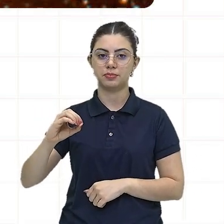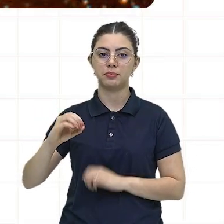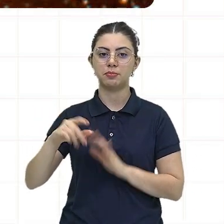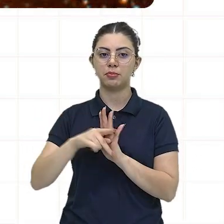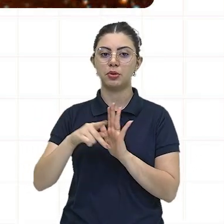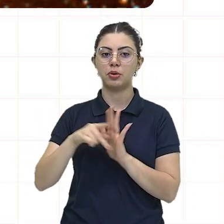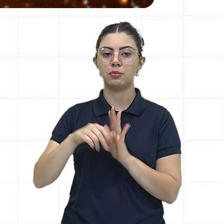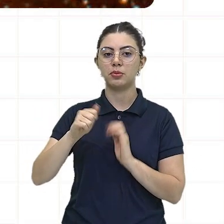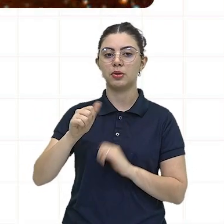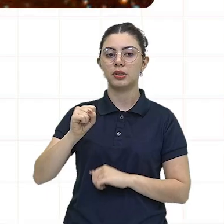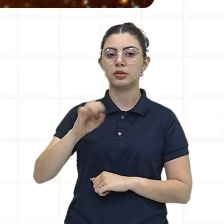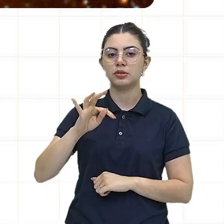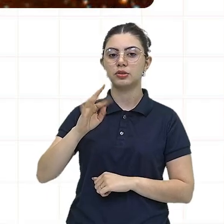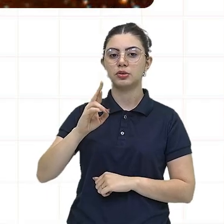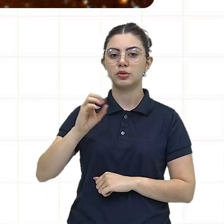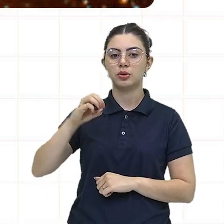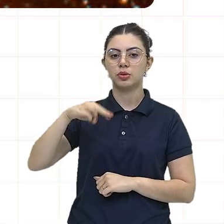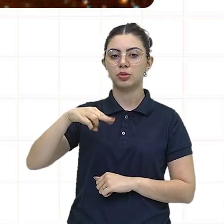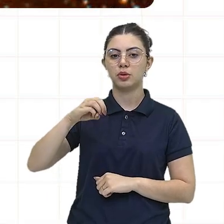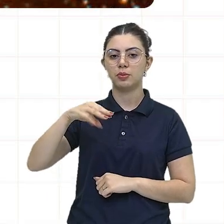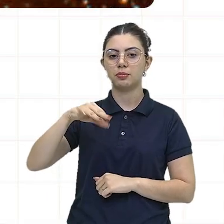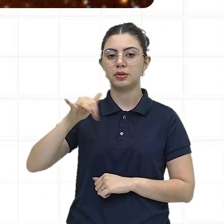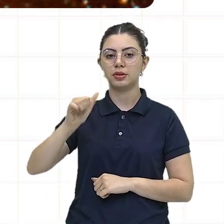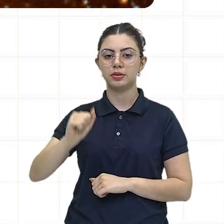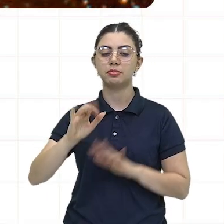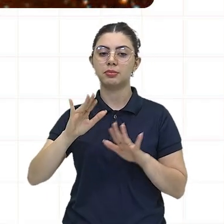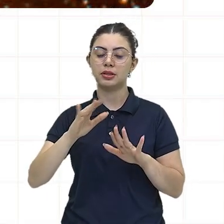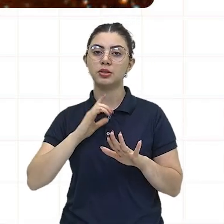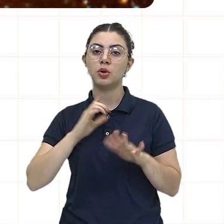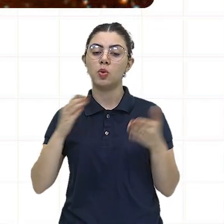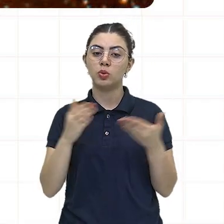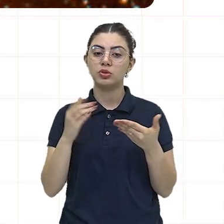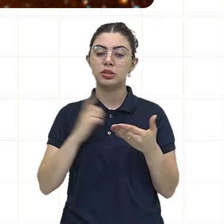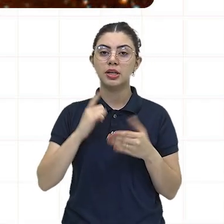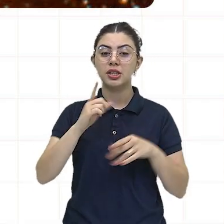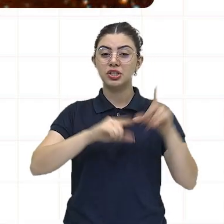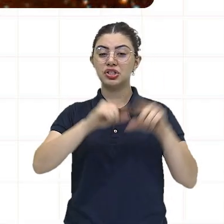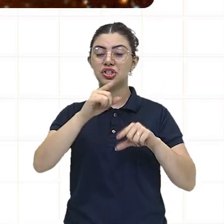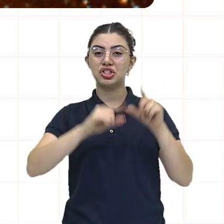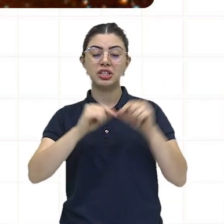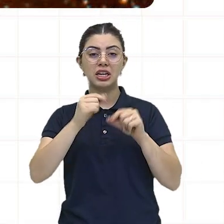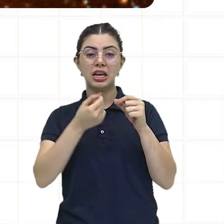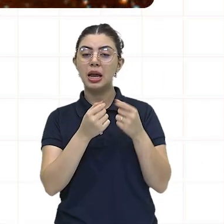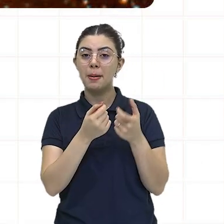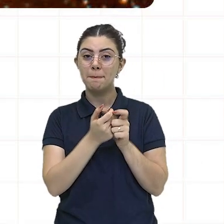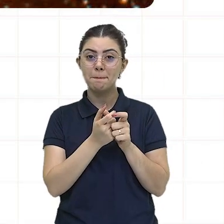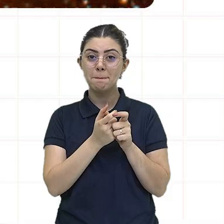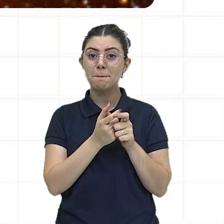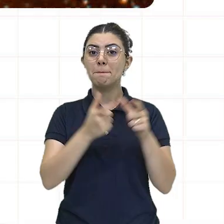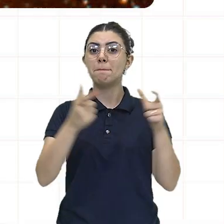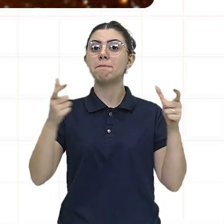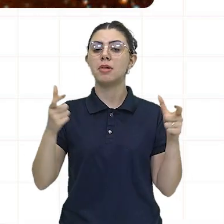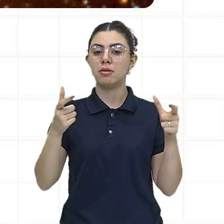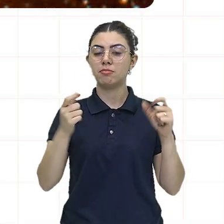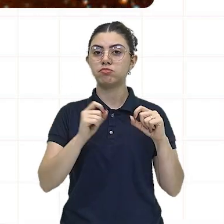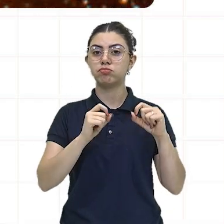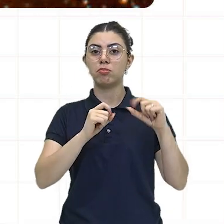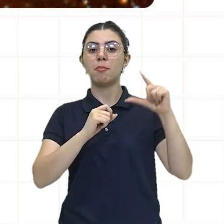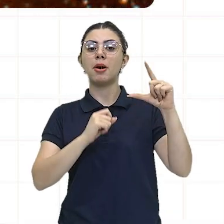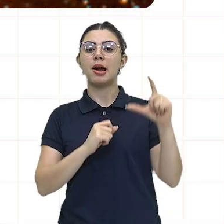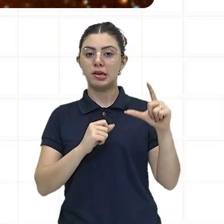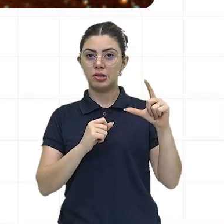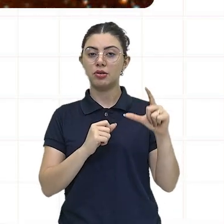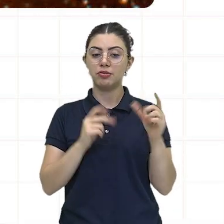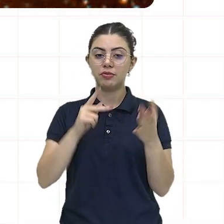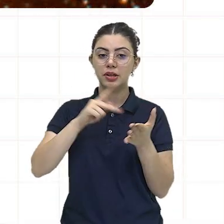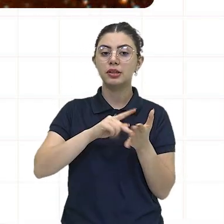Atualmente, a maior estrela que é reconhecida pela comunidade astronômica